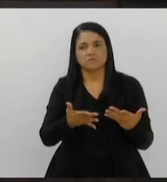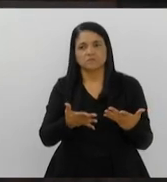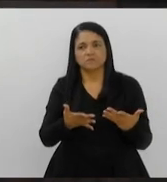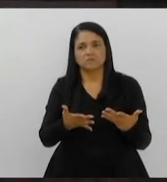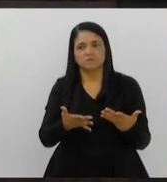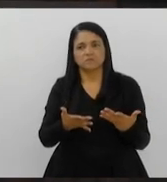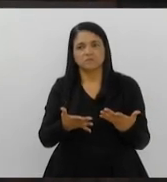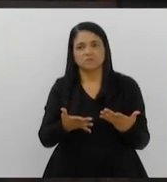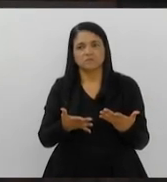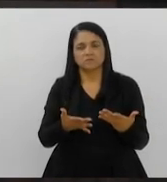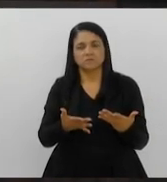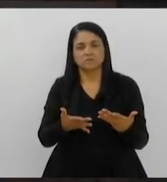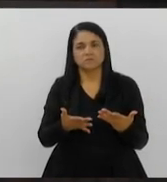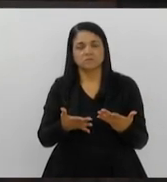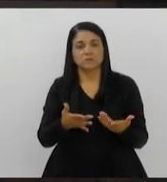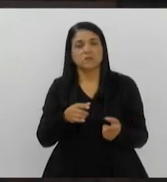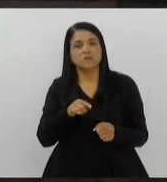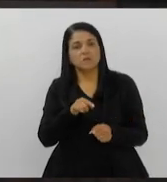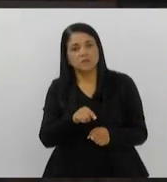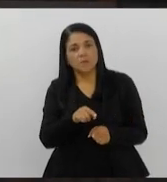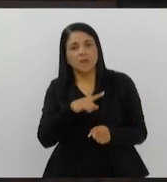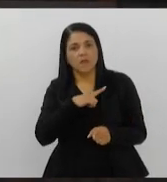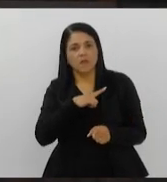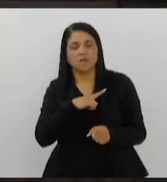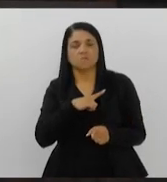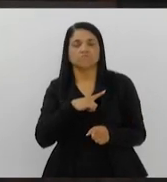e e isso